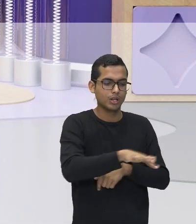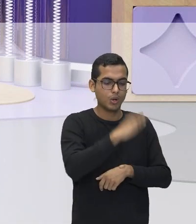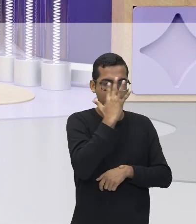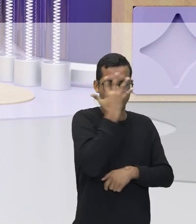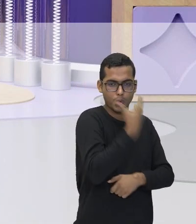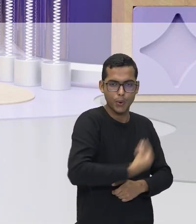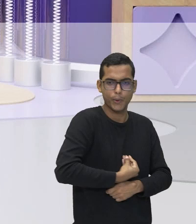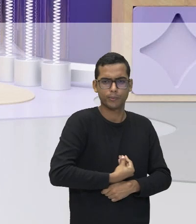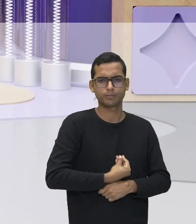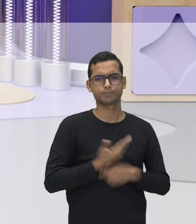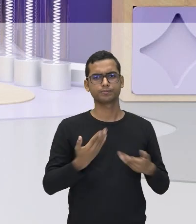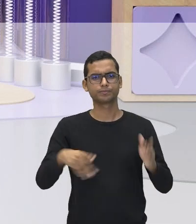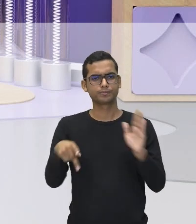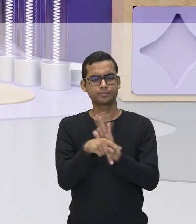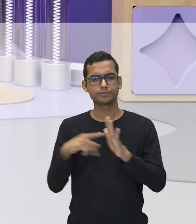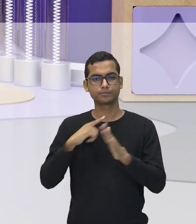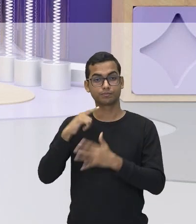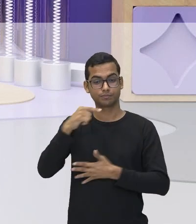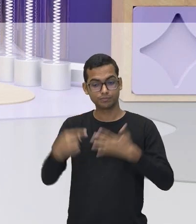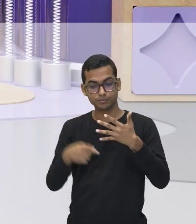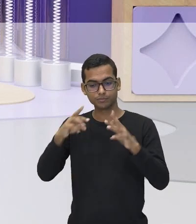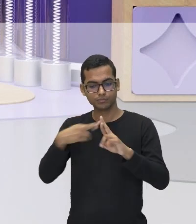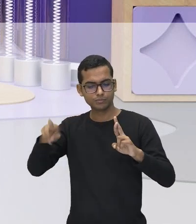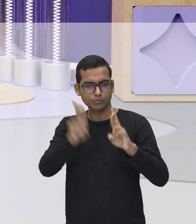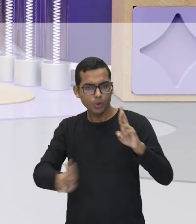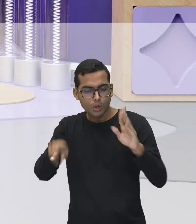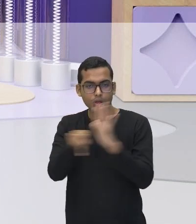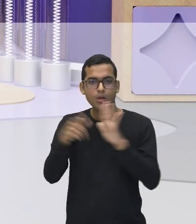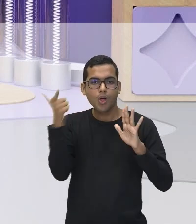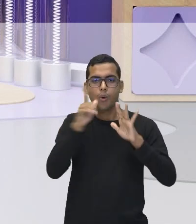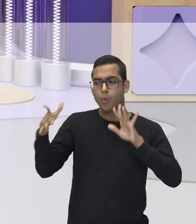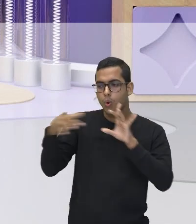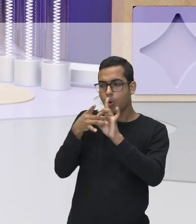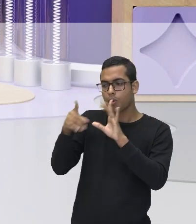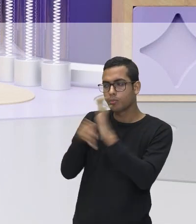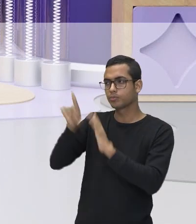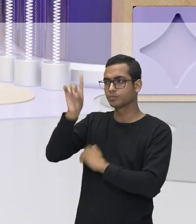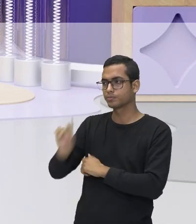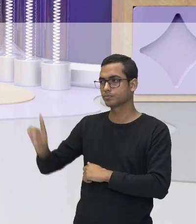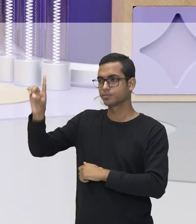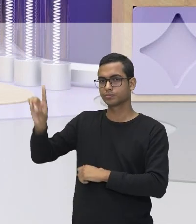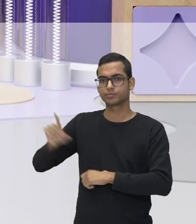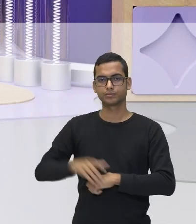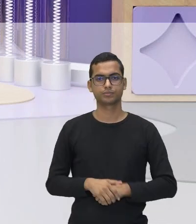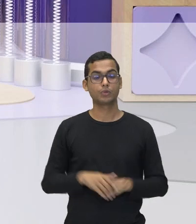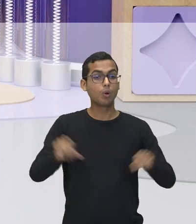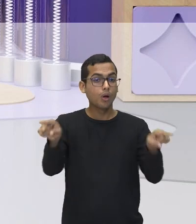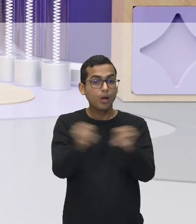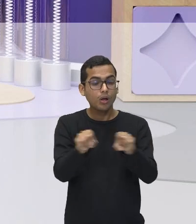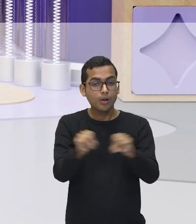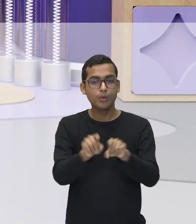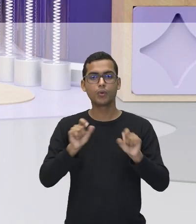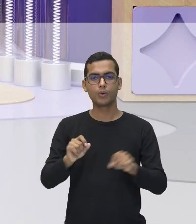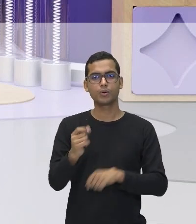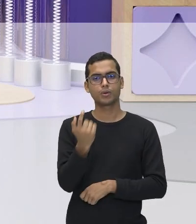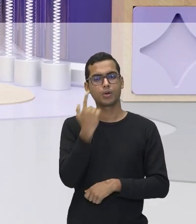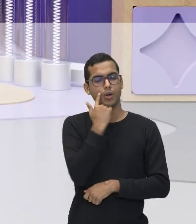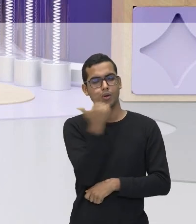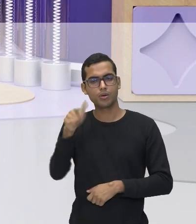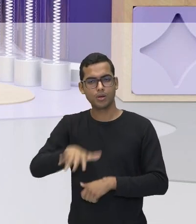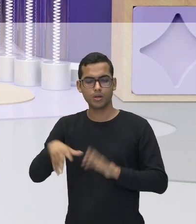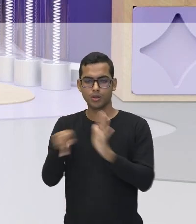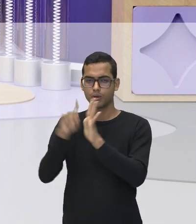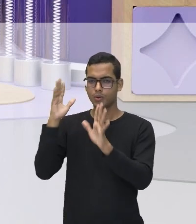elementos que a religião usa para nos reconectar com Deus. A outra parte dessa nossa